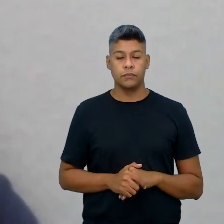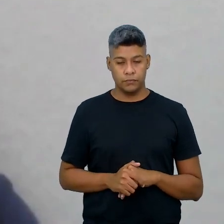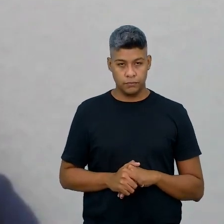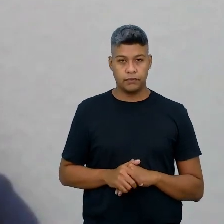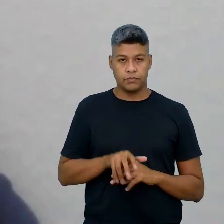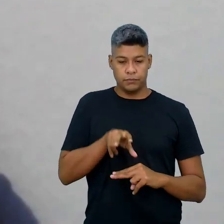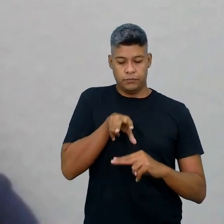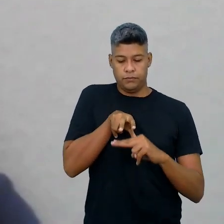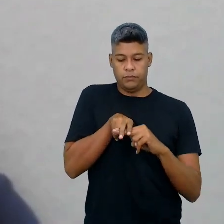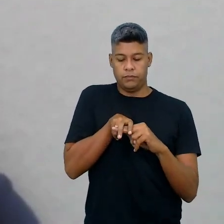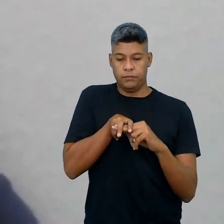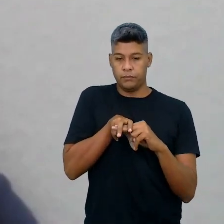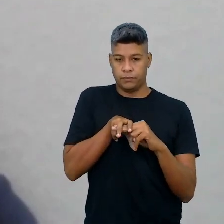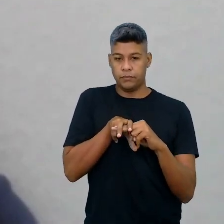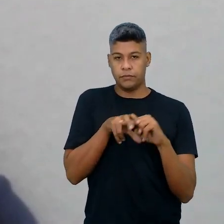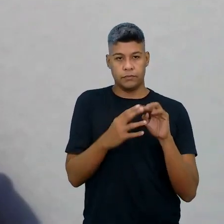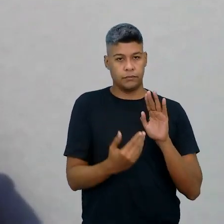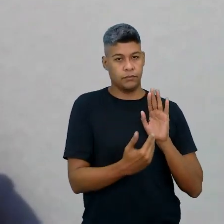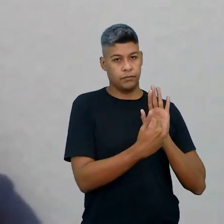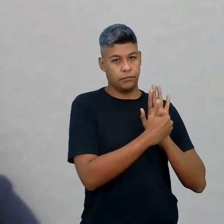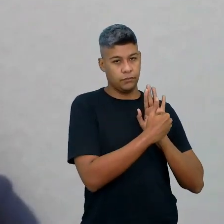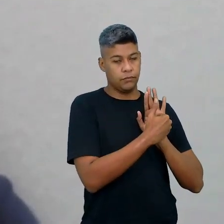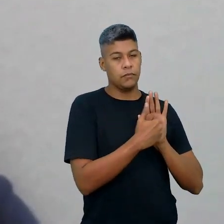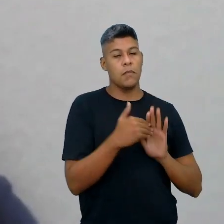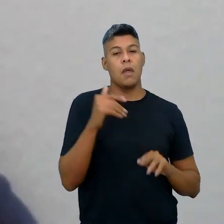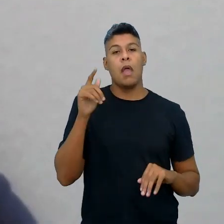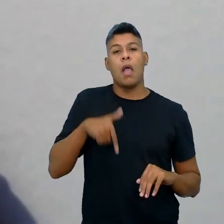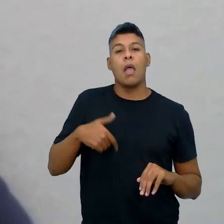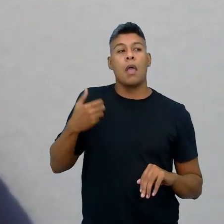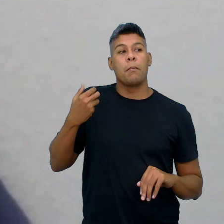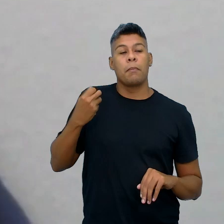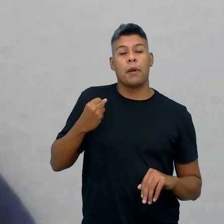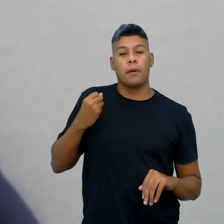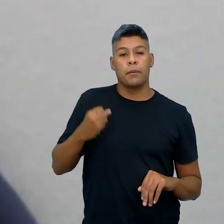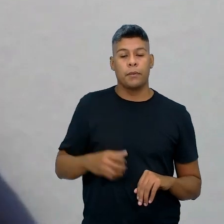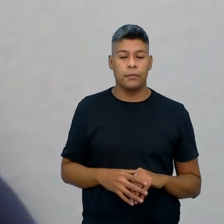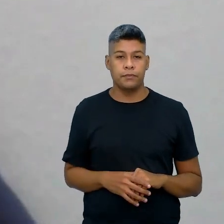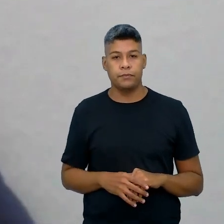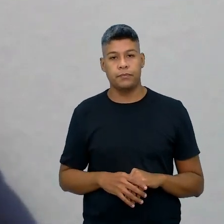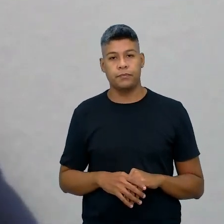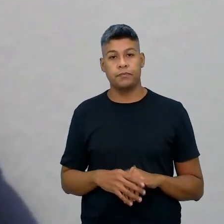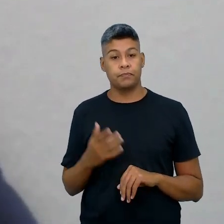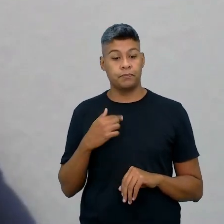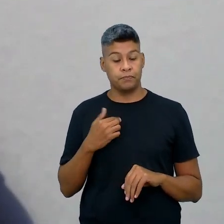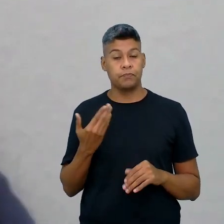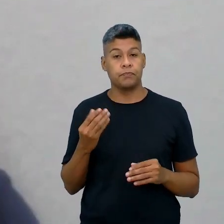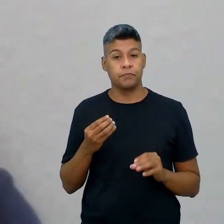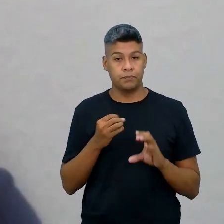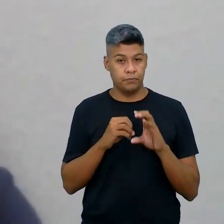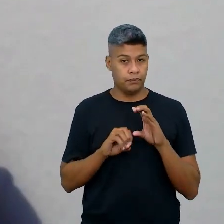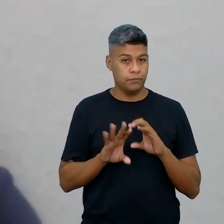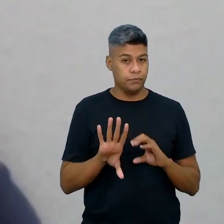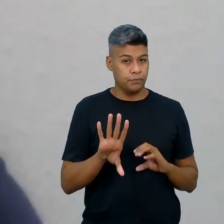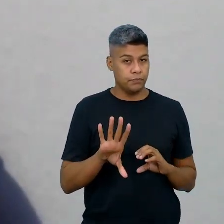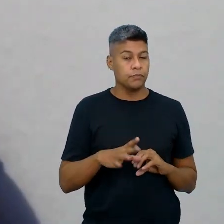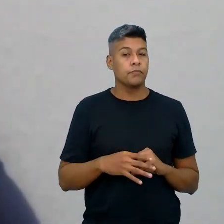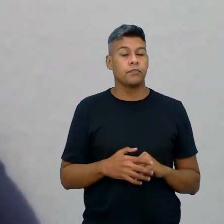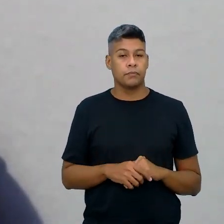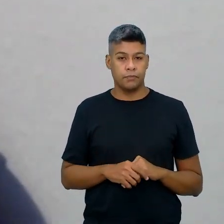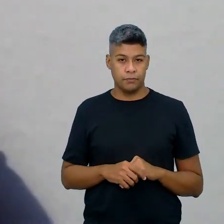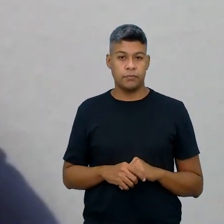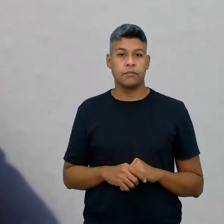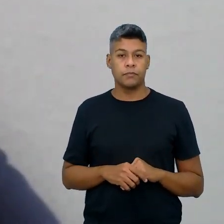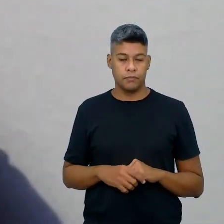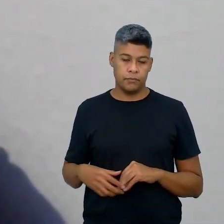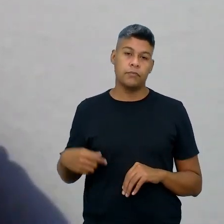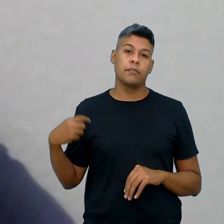estou sentada e atrás de mim tem uma parede branca. Bom, eu vou compartilhar com vocês,